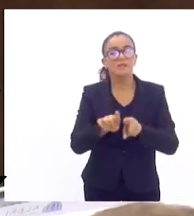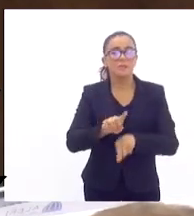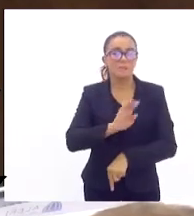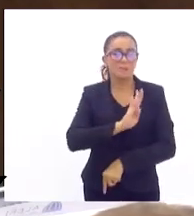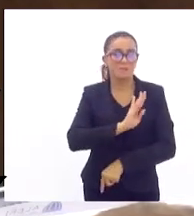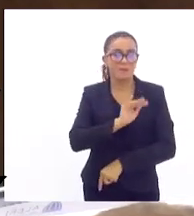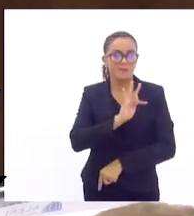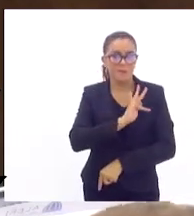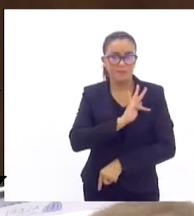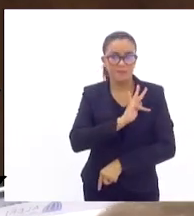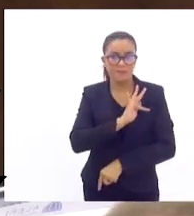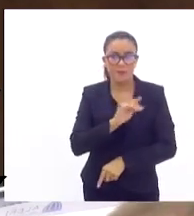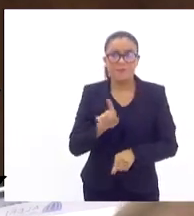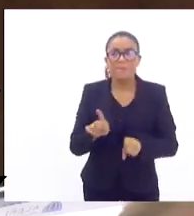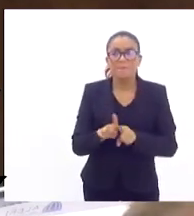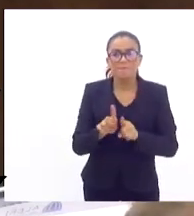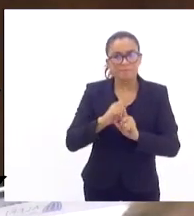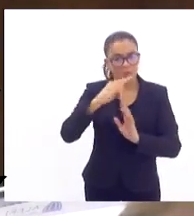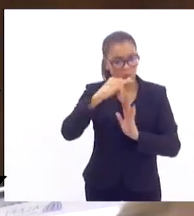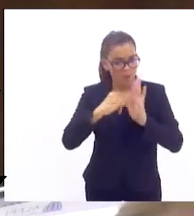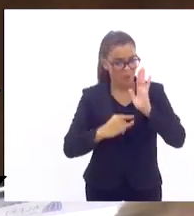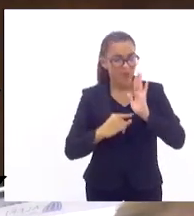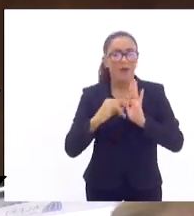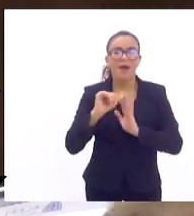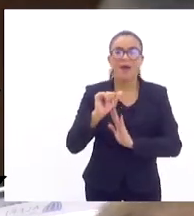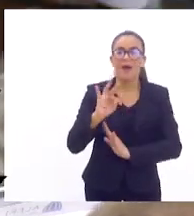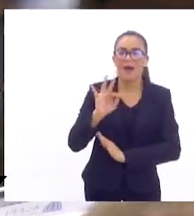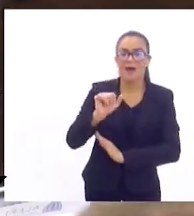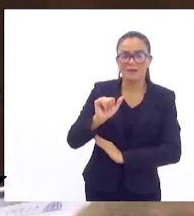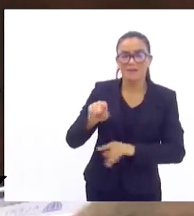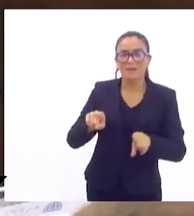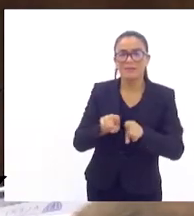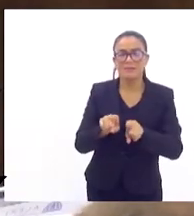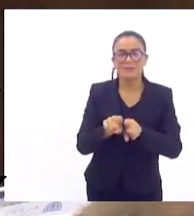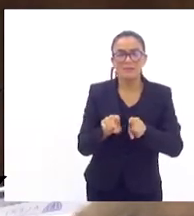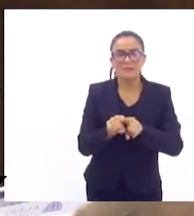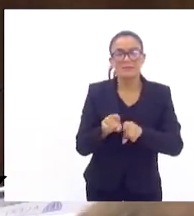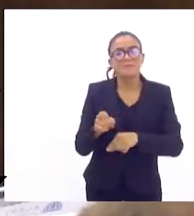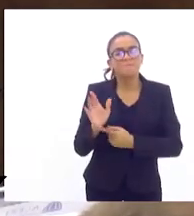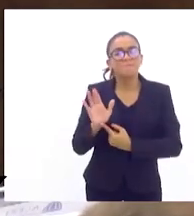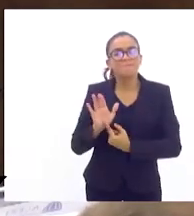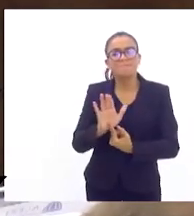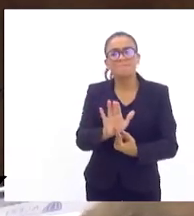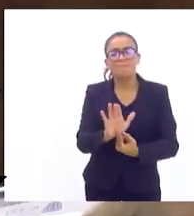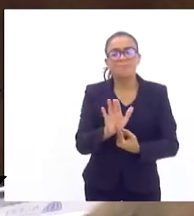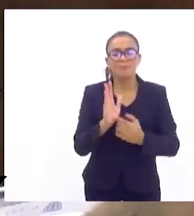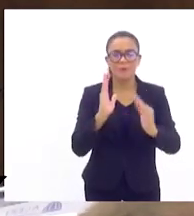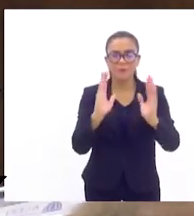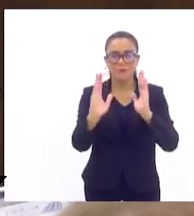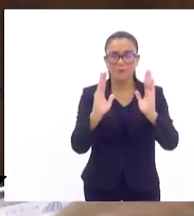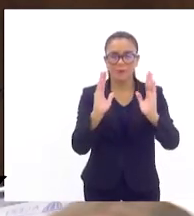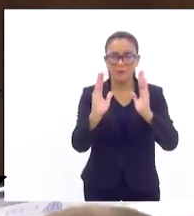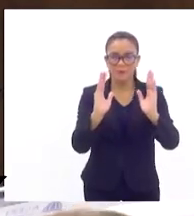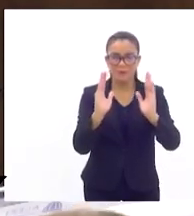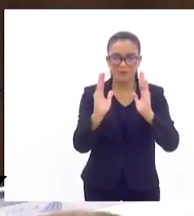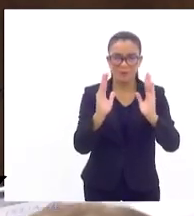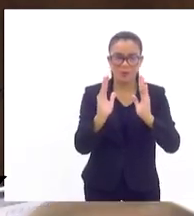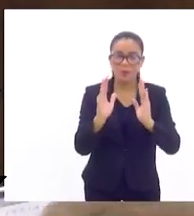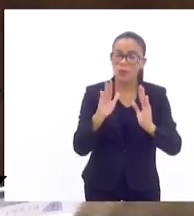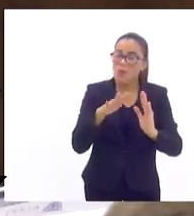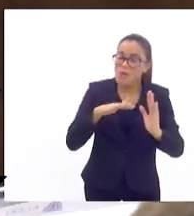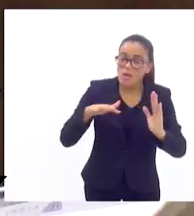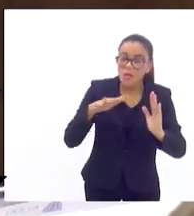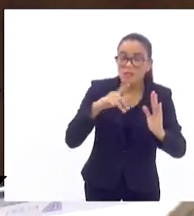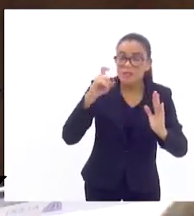ata do SFA, que é o sistema de controle de todo esse sistema, onde, durante um período que estava numa crise,